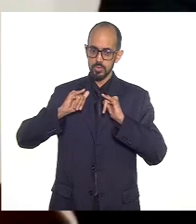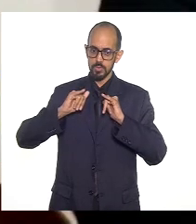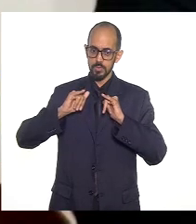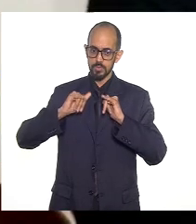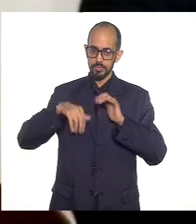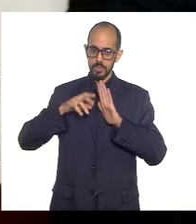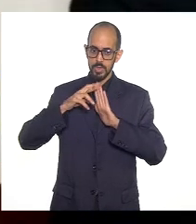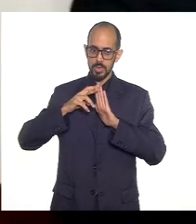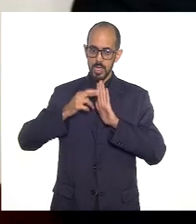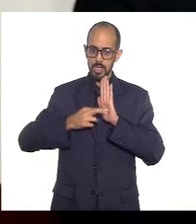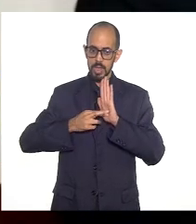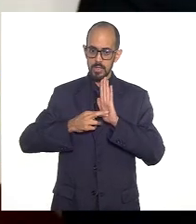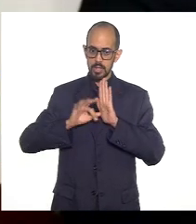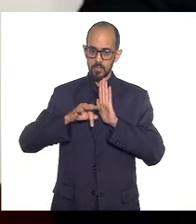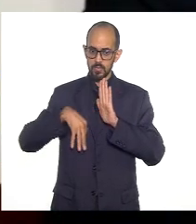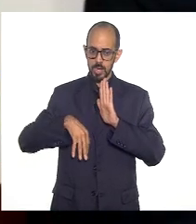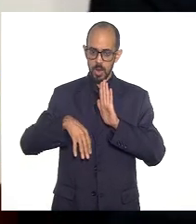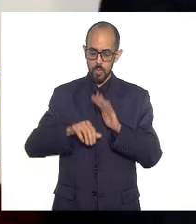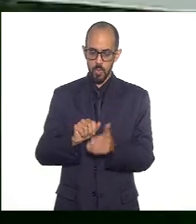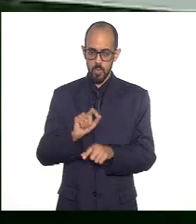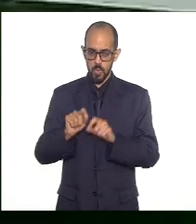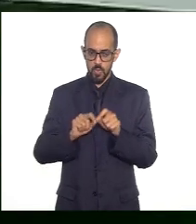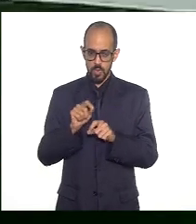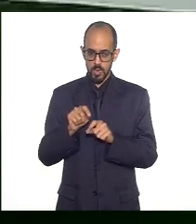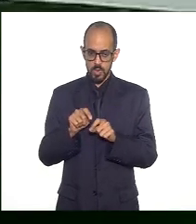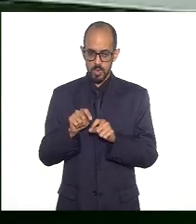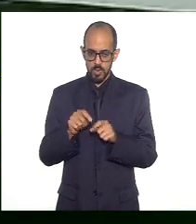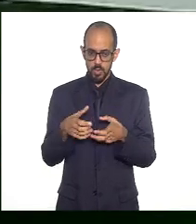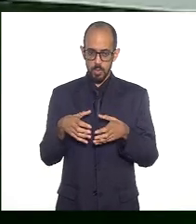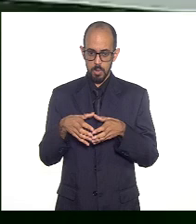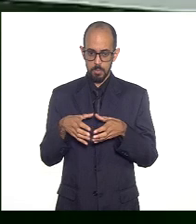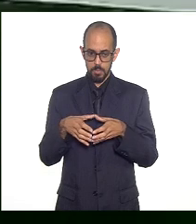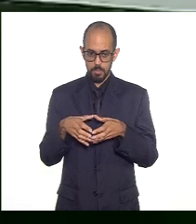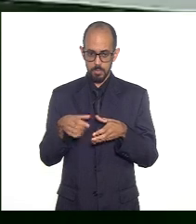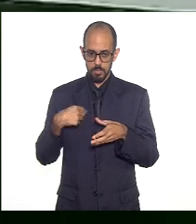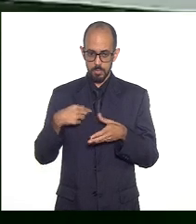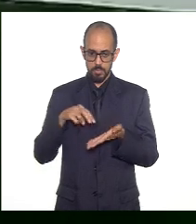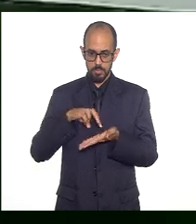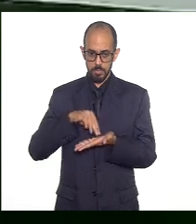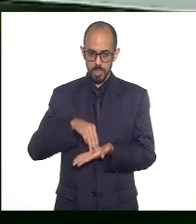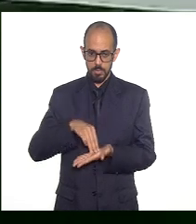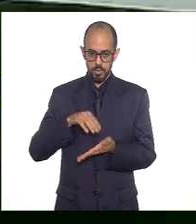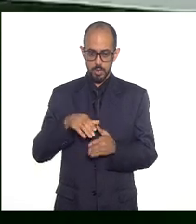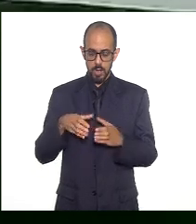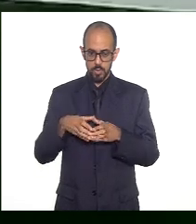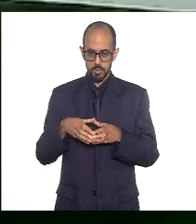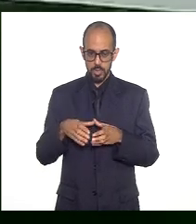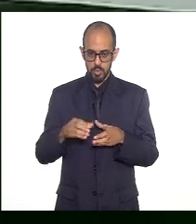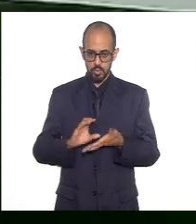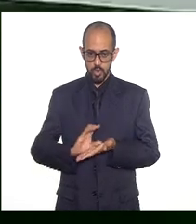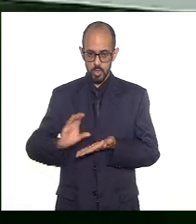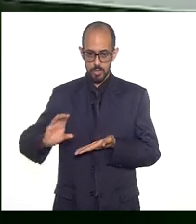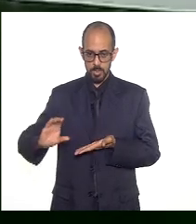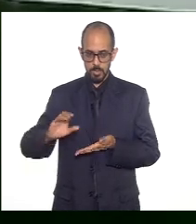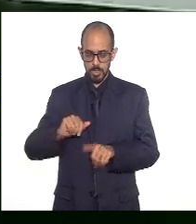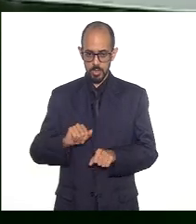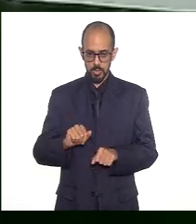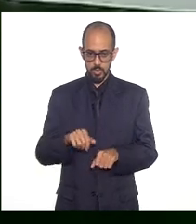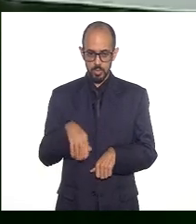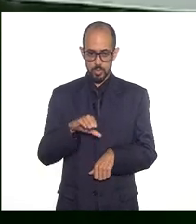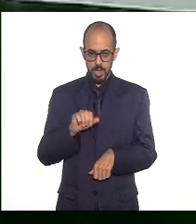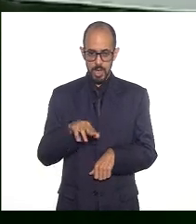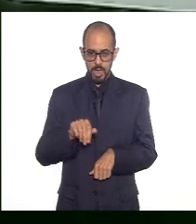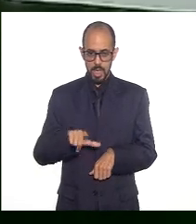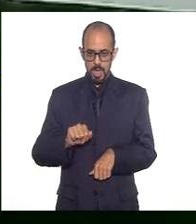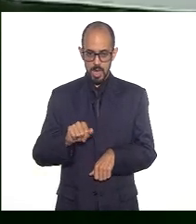da redação final. Como membro da Comissão de Orçamento, aqui, deputado Márcio